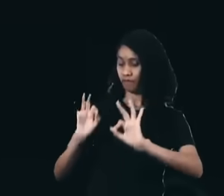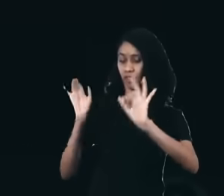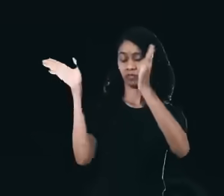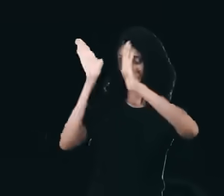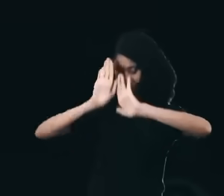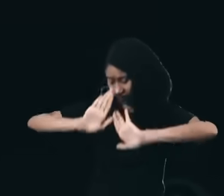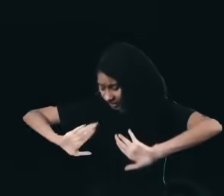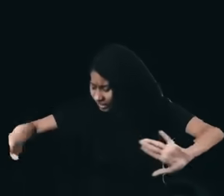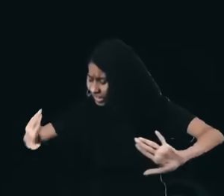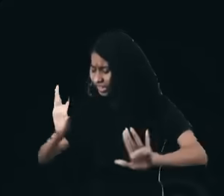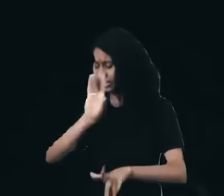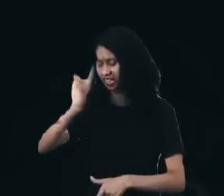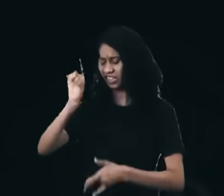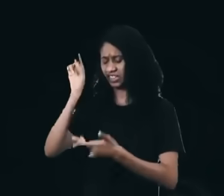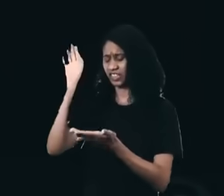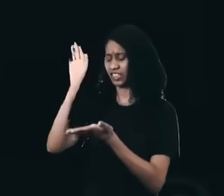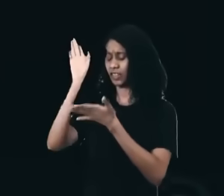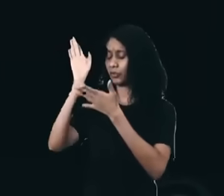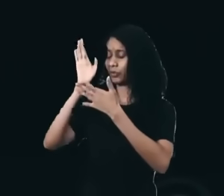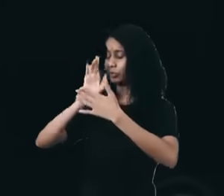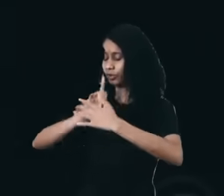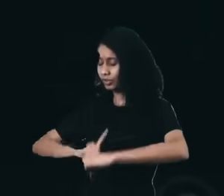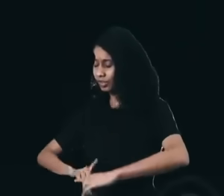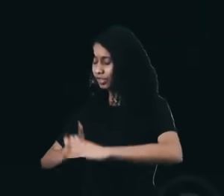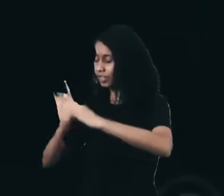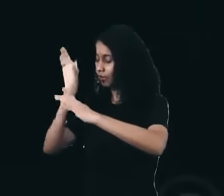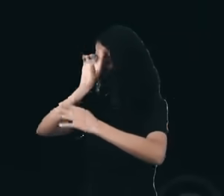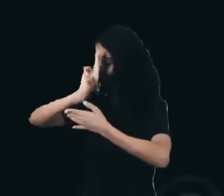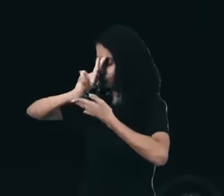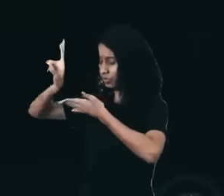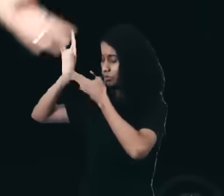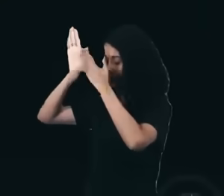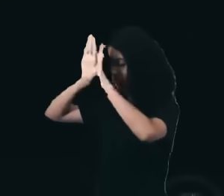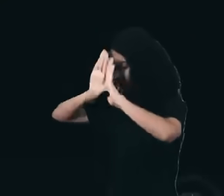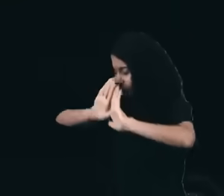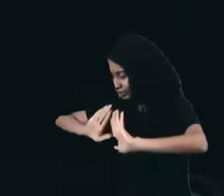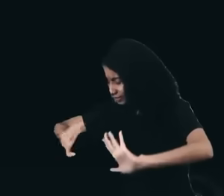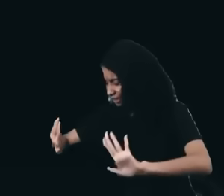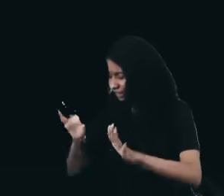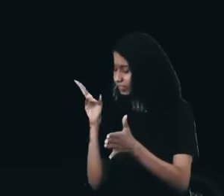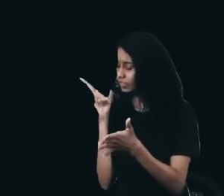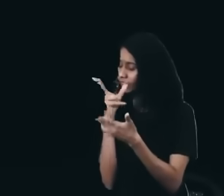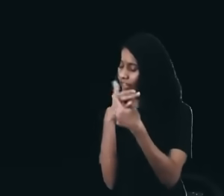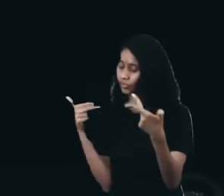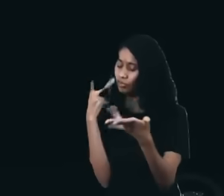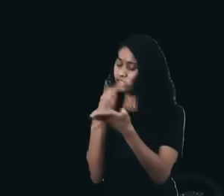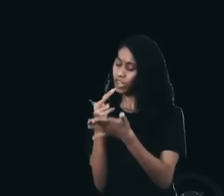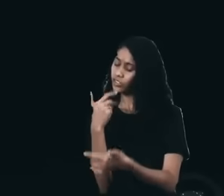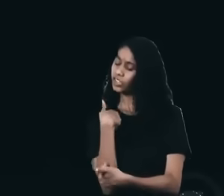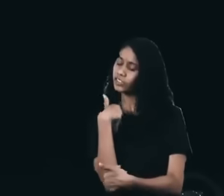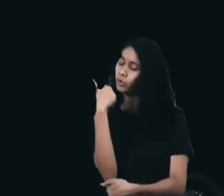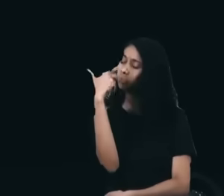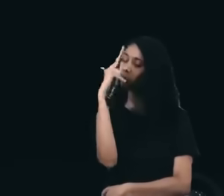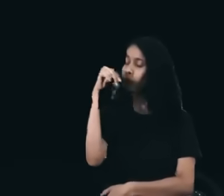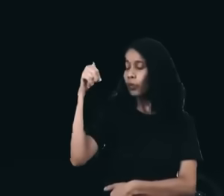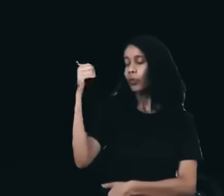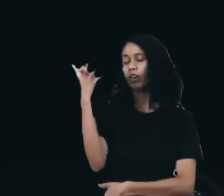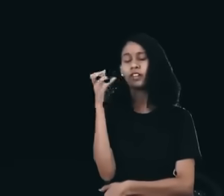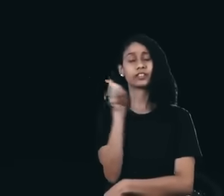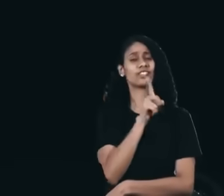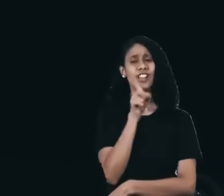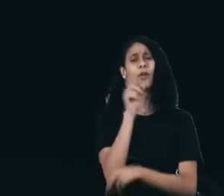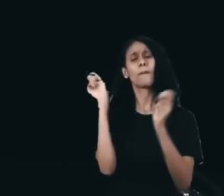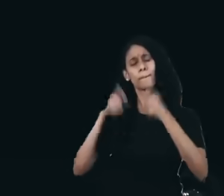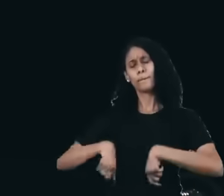quebrantada, extremamente aos pés do Senhor, que tudo o que acontece na vida dela, ela nunca desejou. Não, você pode sonhar. Você